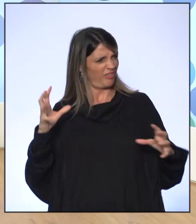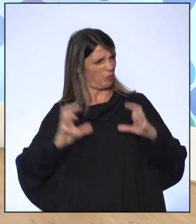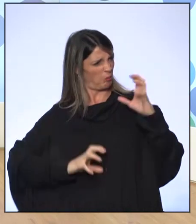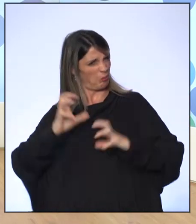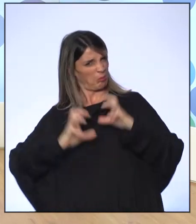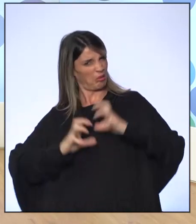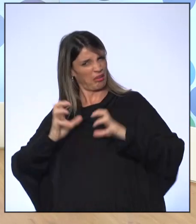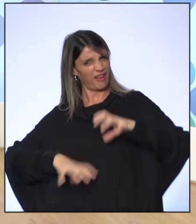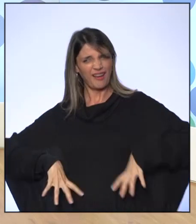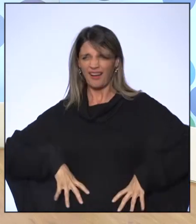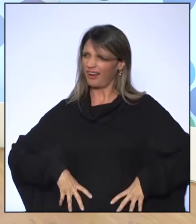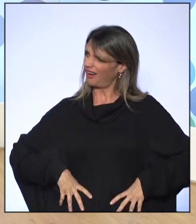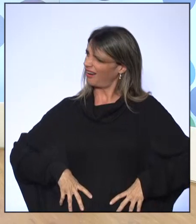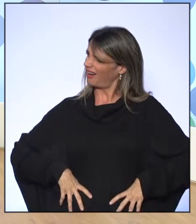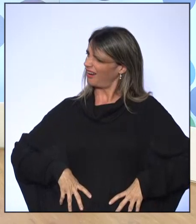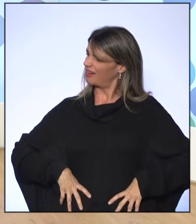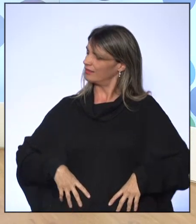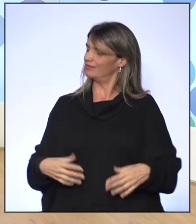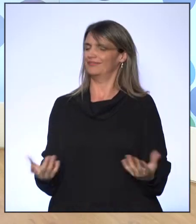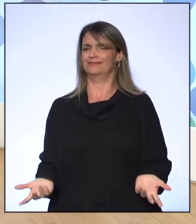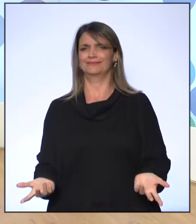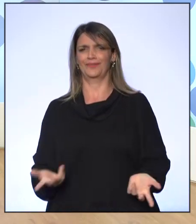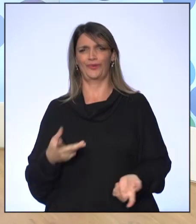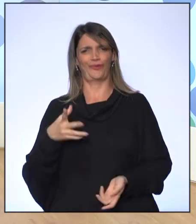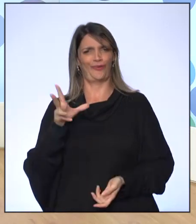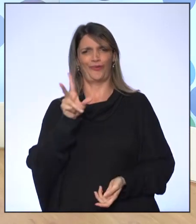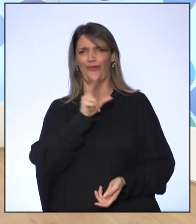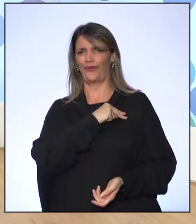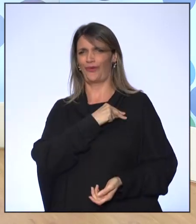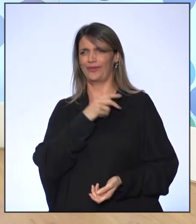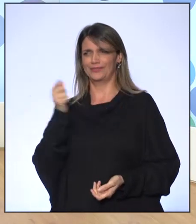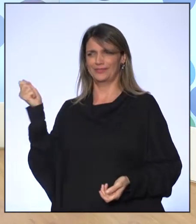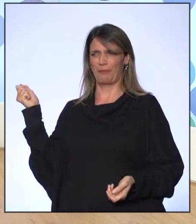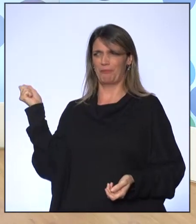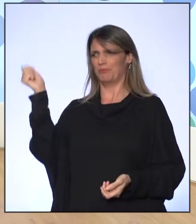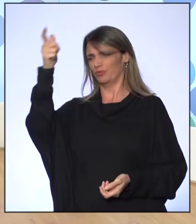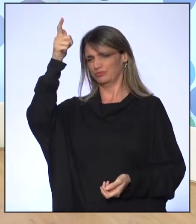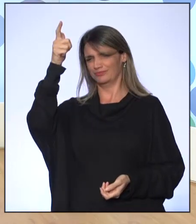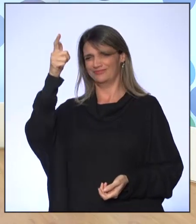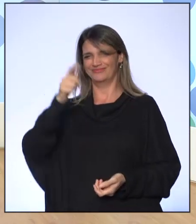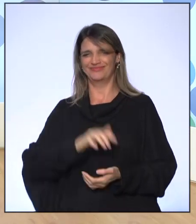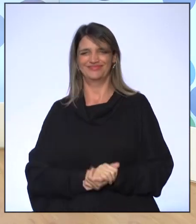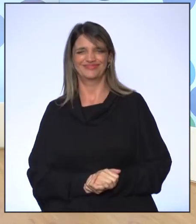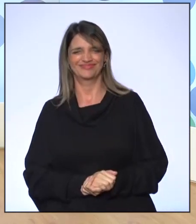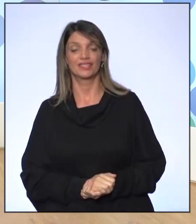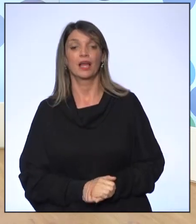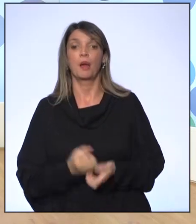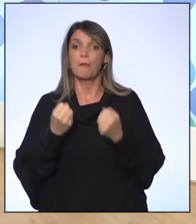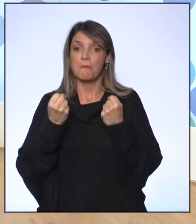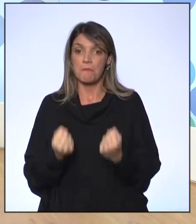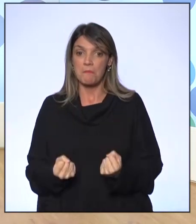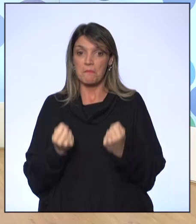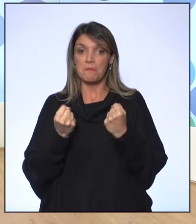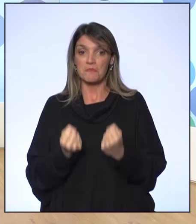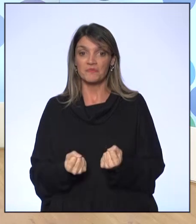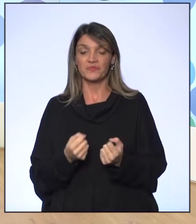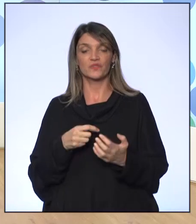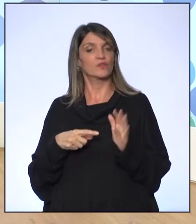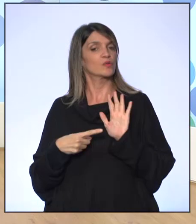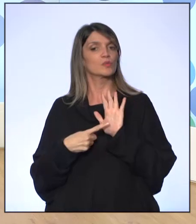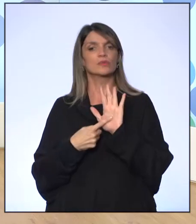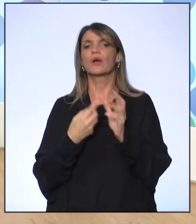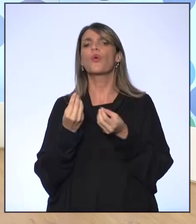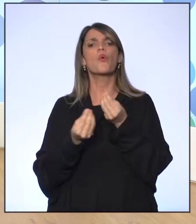né? mas- Que mata uma pessoa sem, né? Esse era o ferro de passar. E olha só, eu vou levantar aqui para mostrar para você de como é